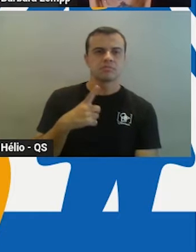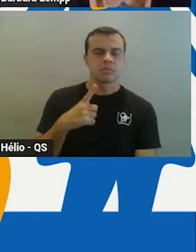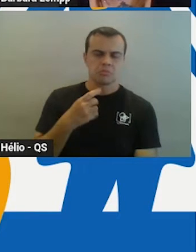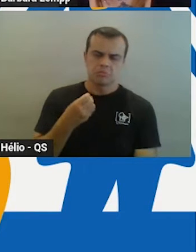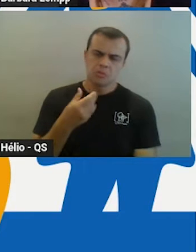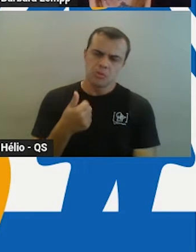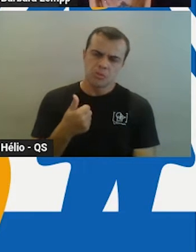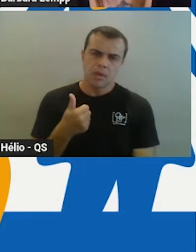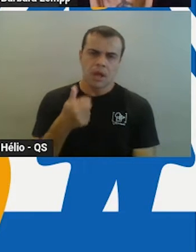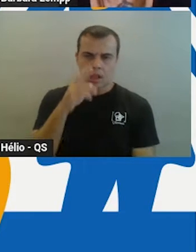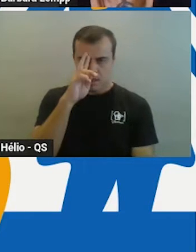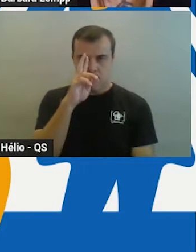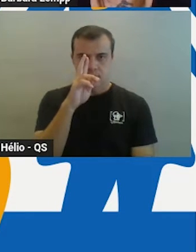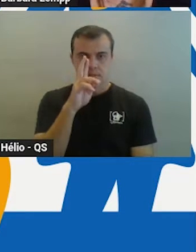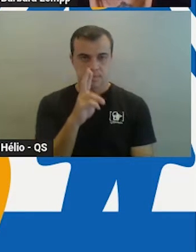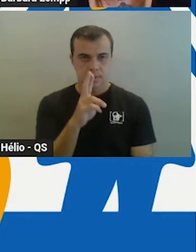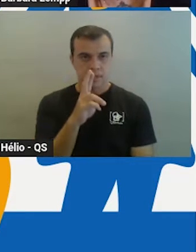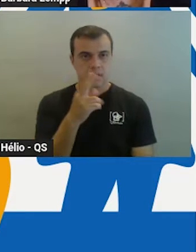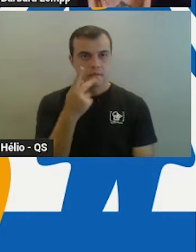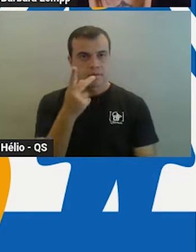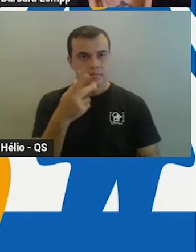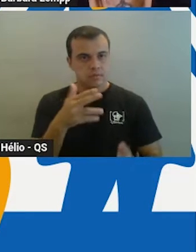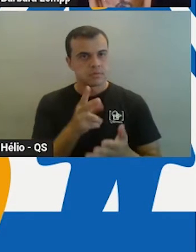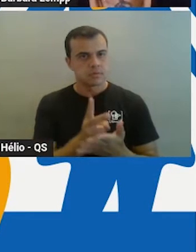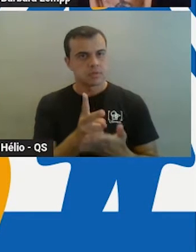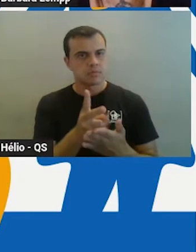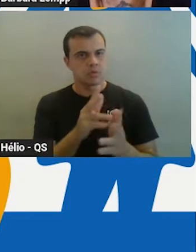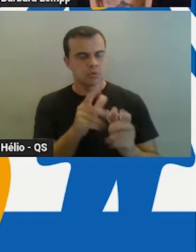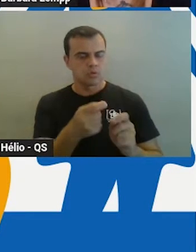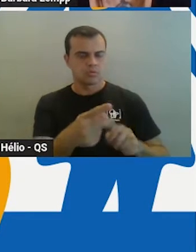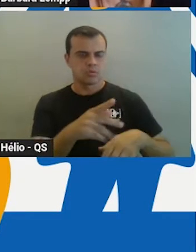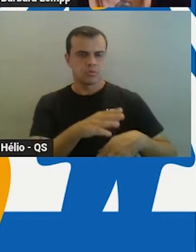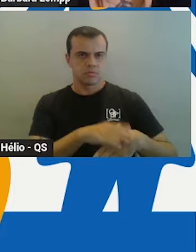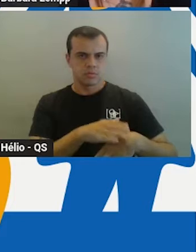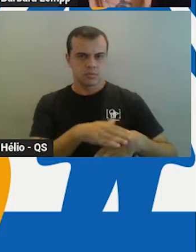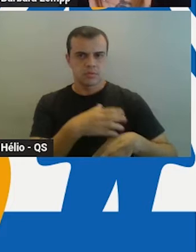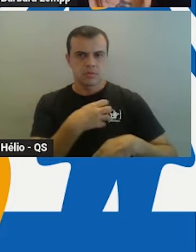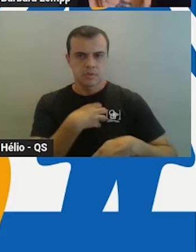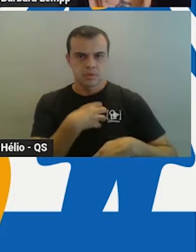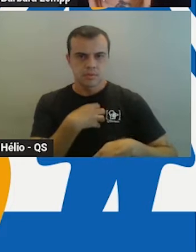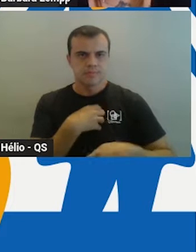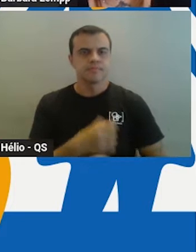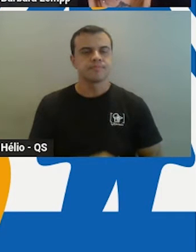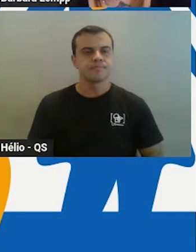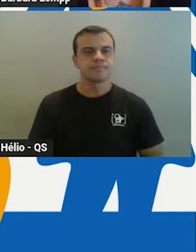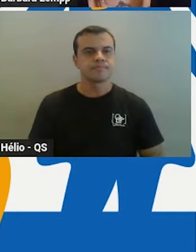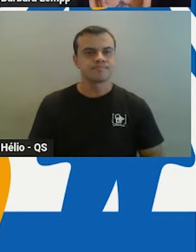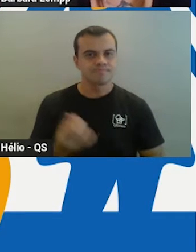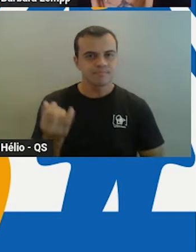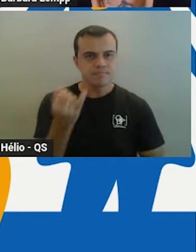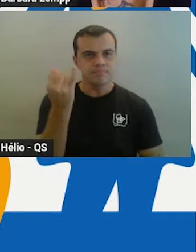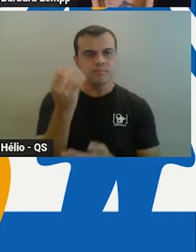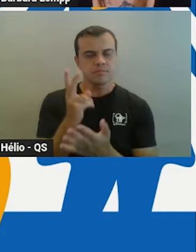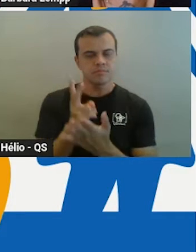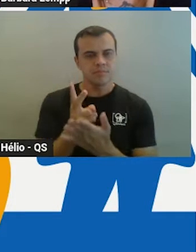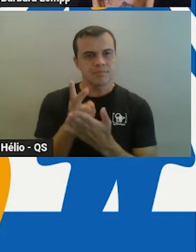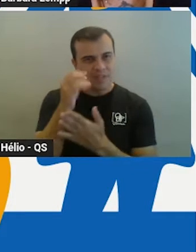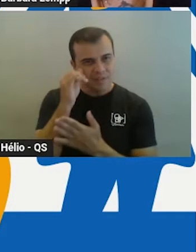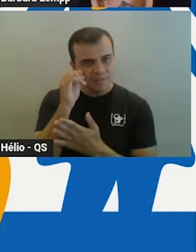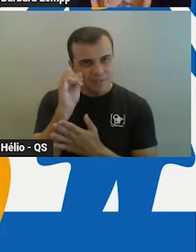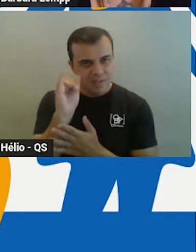a gente vai respeitar, deixa ela fazer do ritmo dela, né? É muito importante também a gente evitar